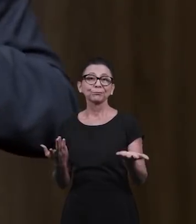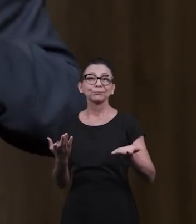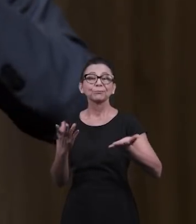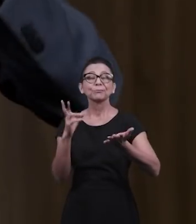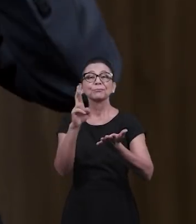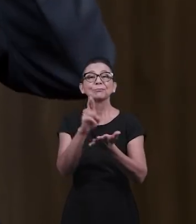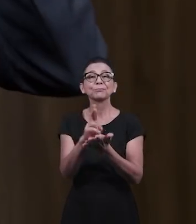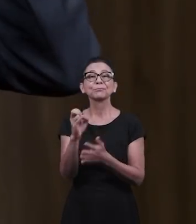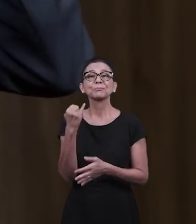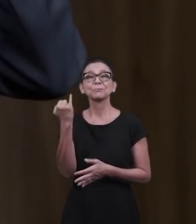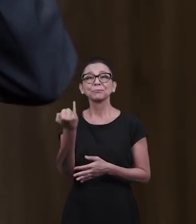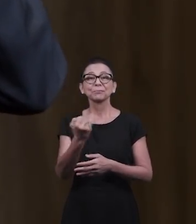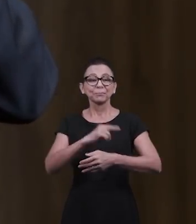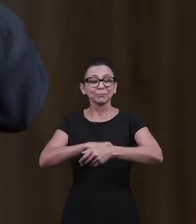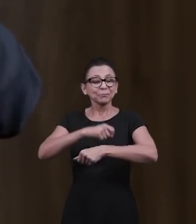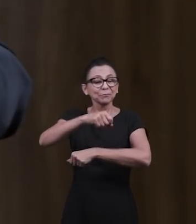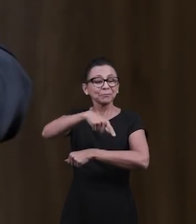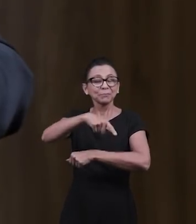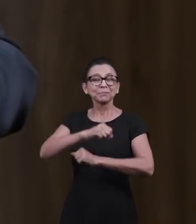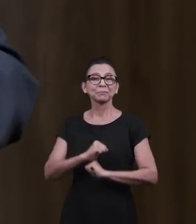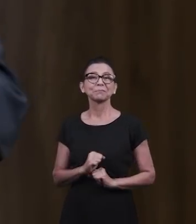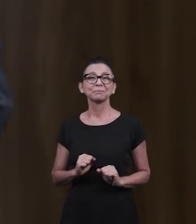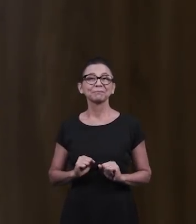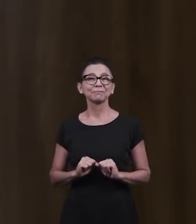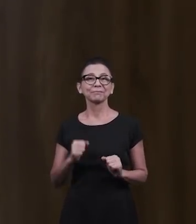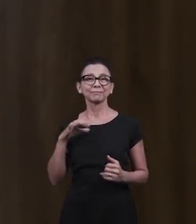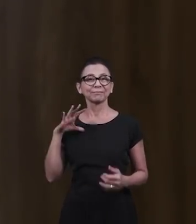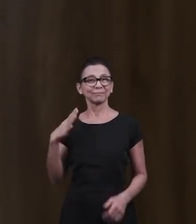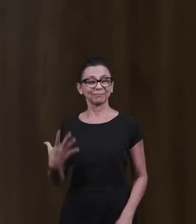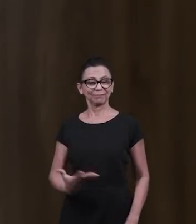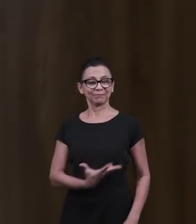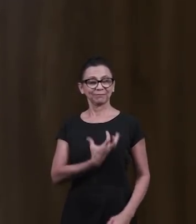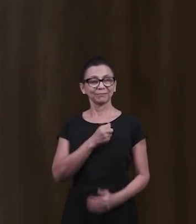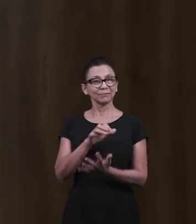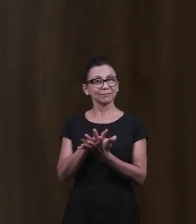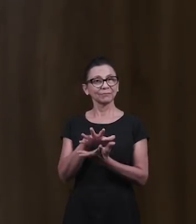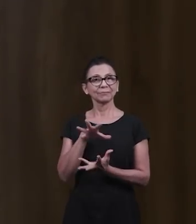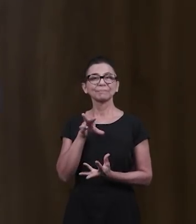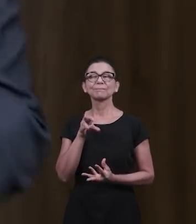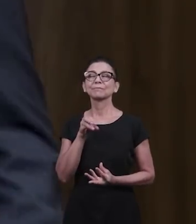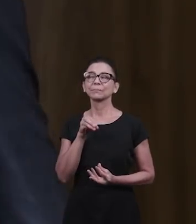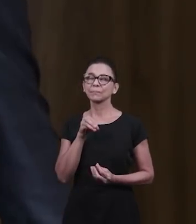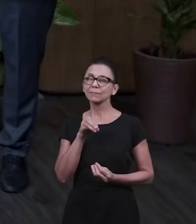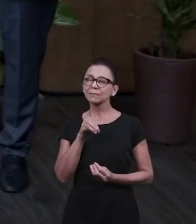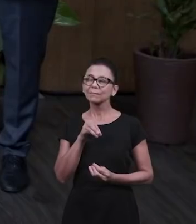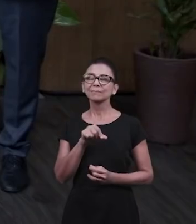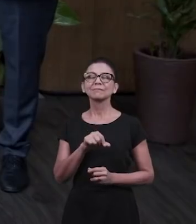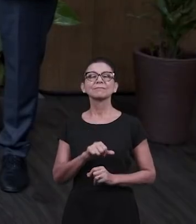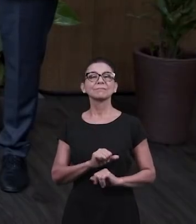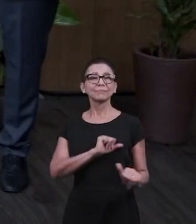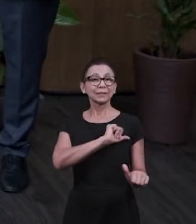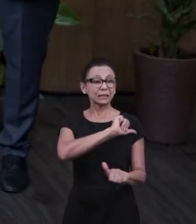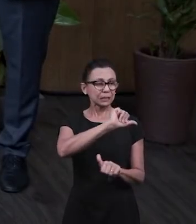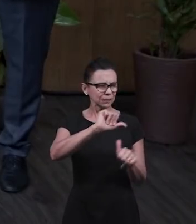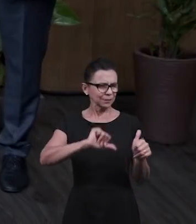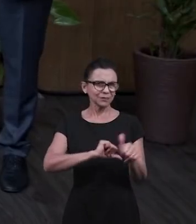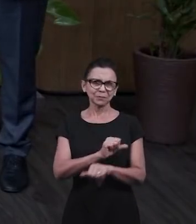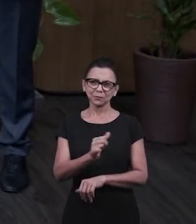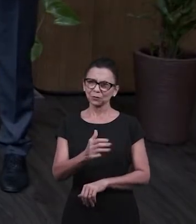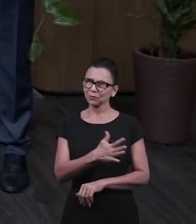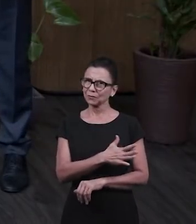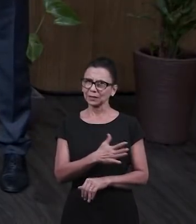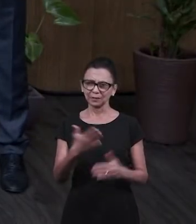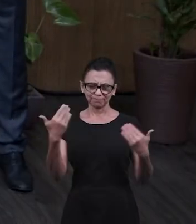este? A salvação da alma, o resgate do homem. A transformação de vida.